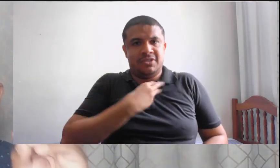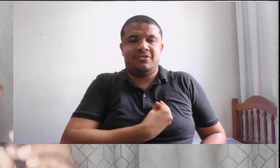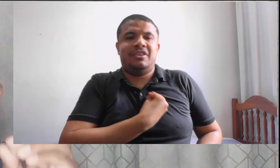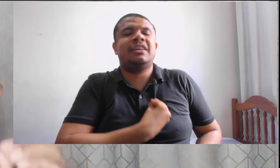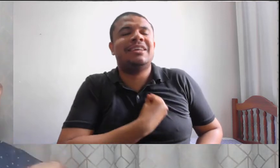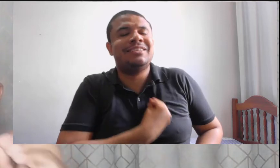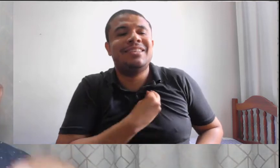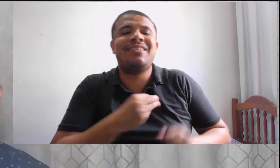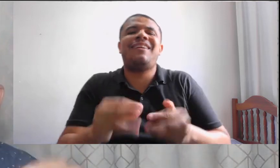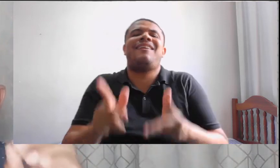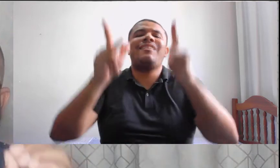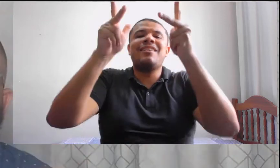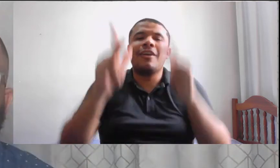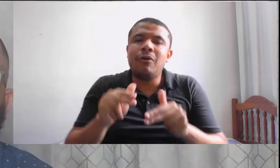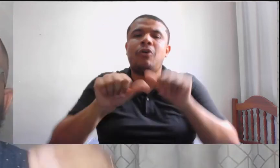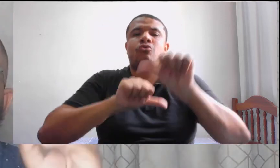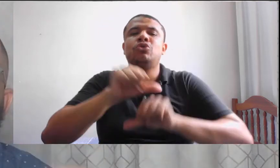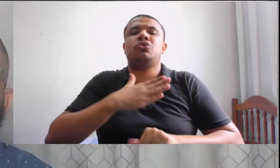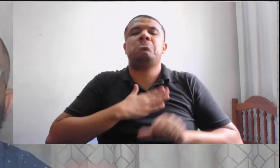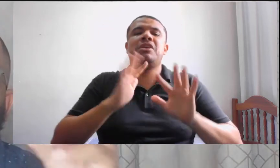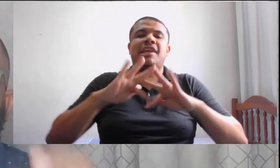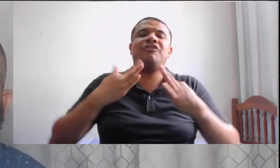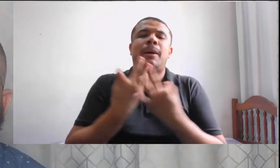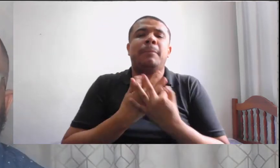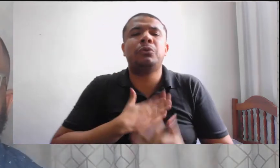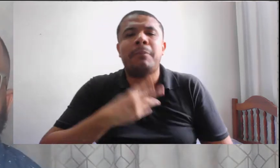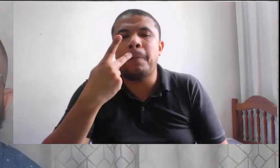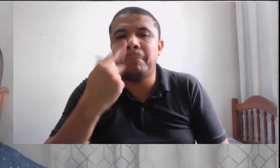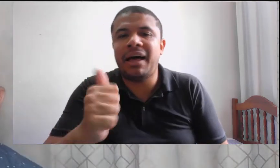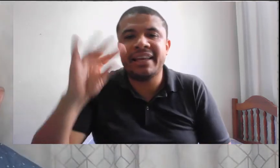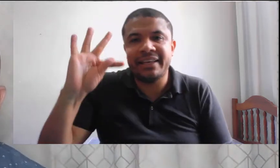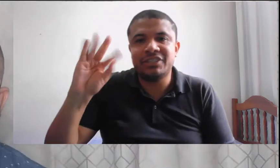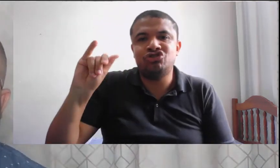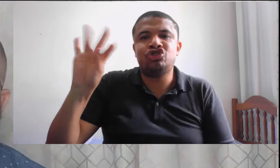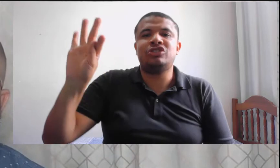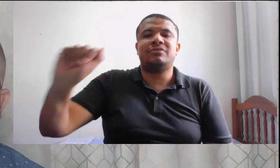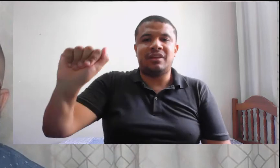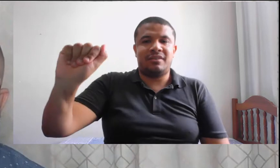Assim como mudou a história da vida do meu pai.